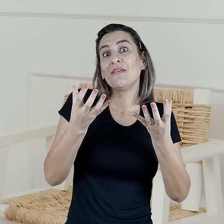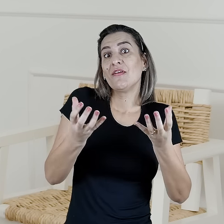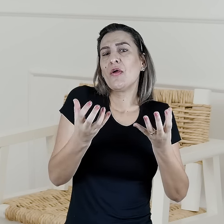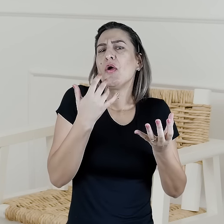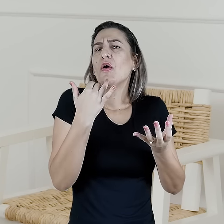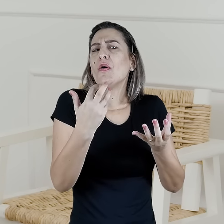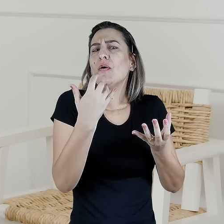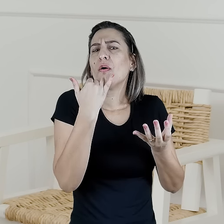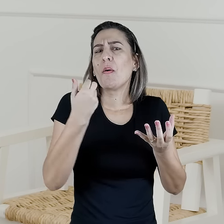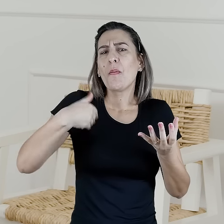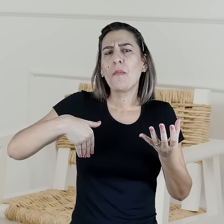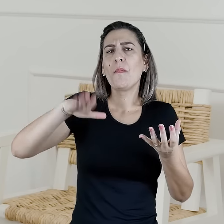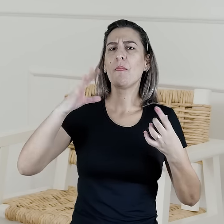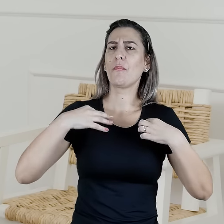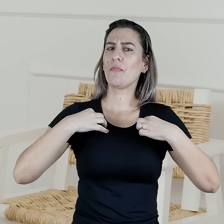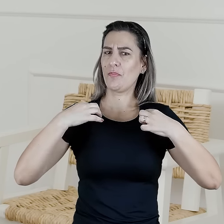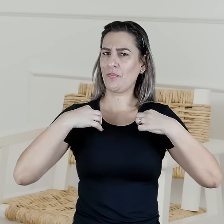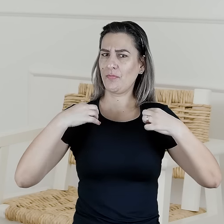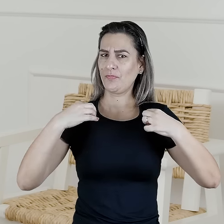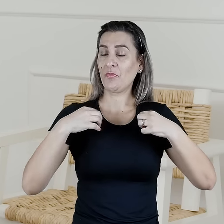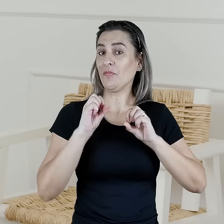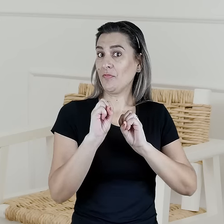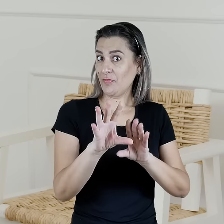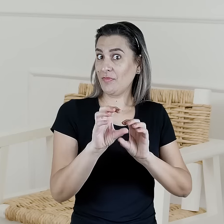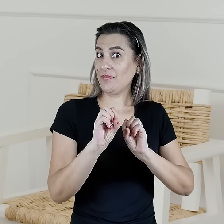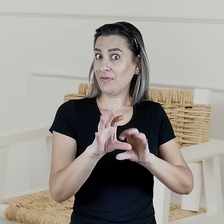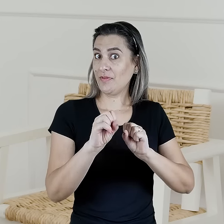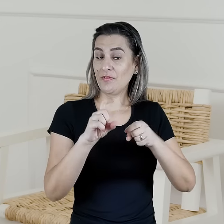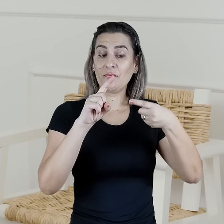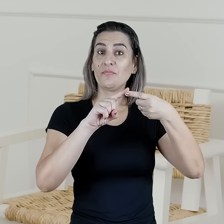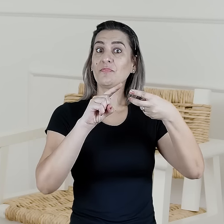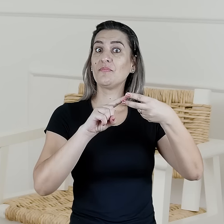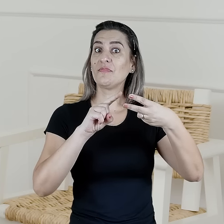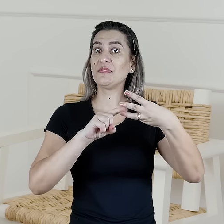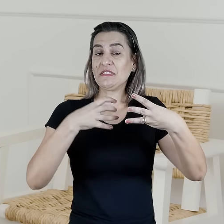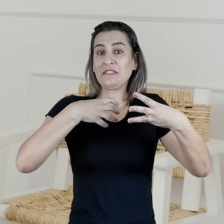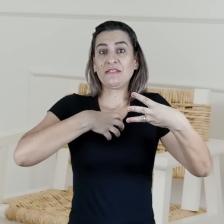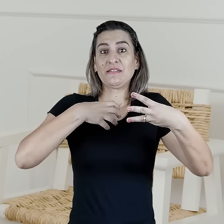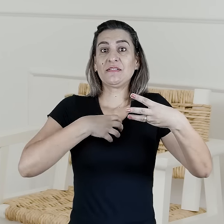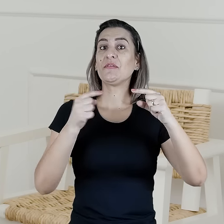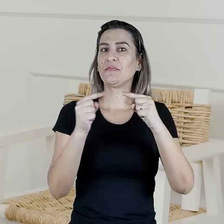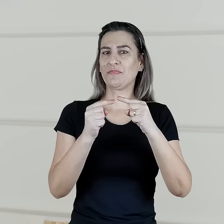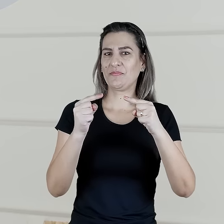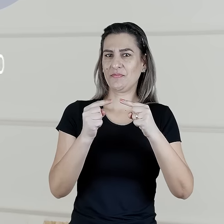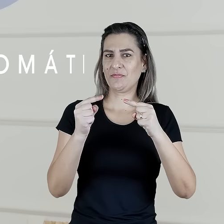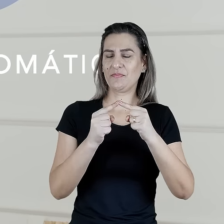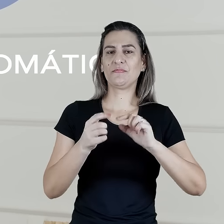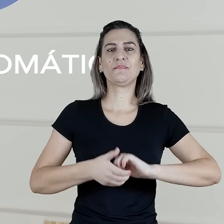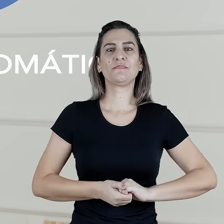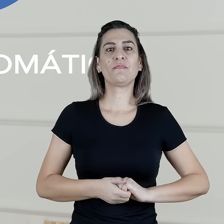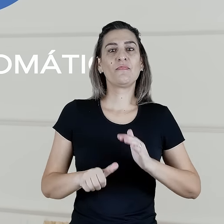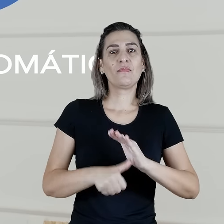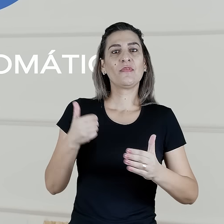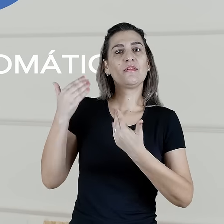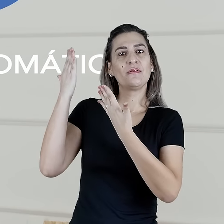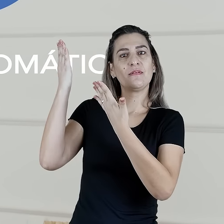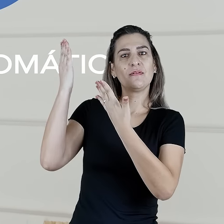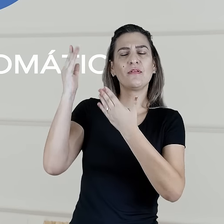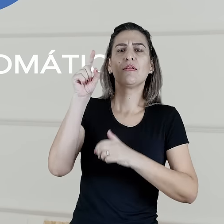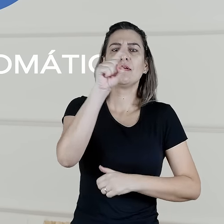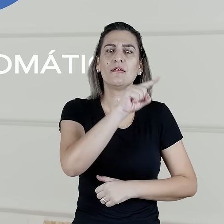mais cores no seu look, vou ensinar três formas bem fáceis de combiná-las. A primeira é